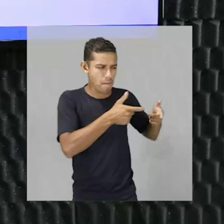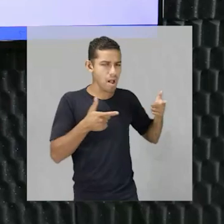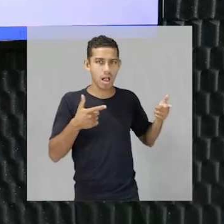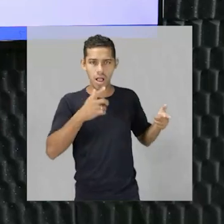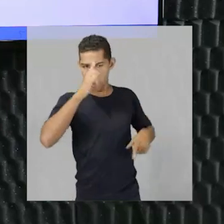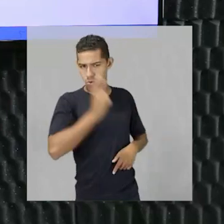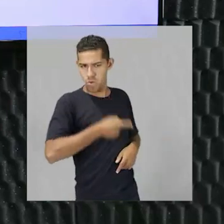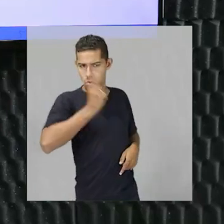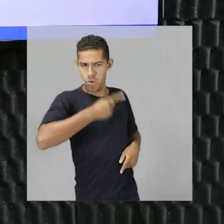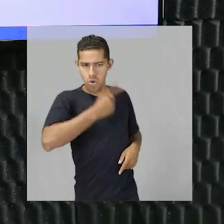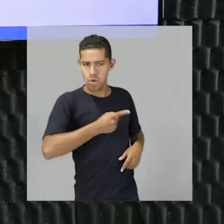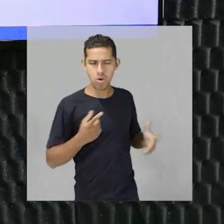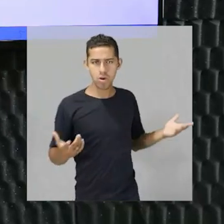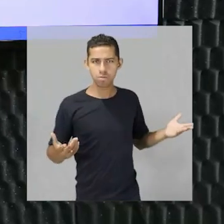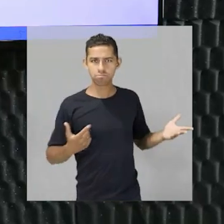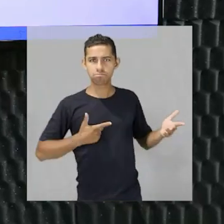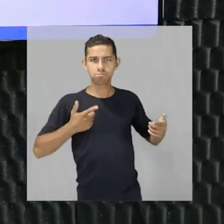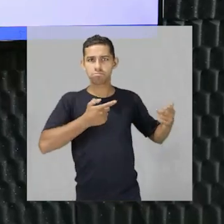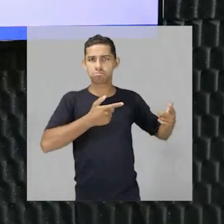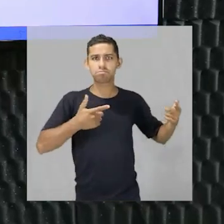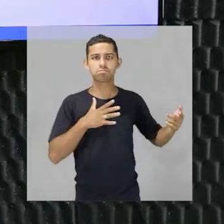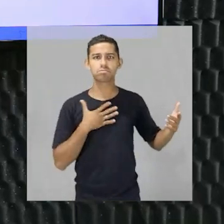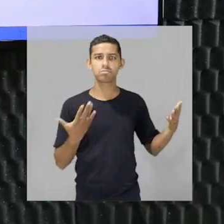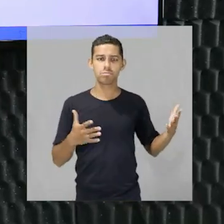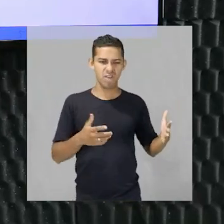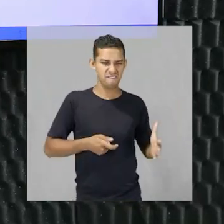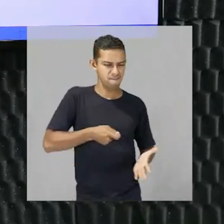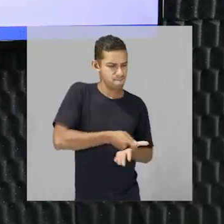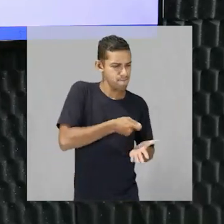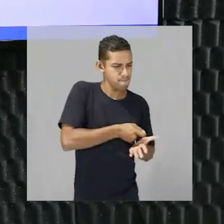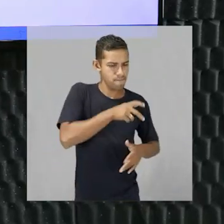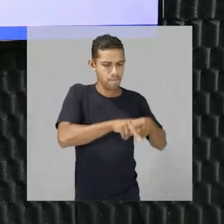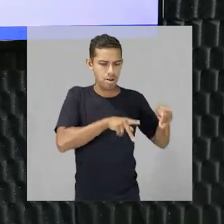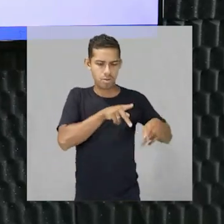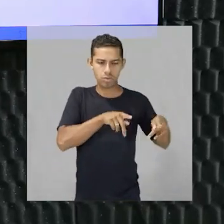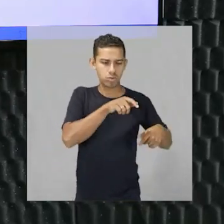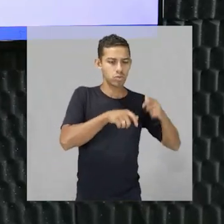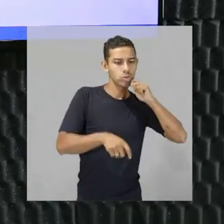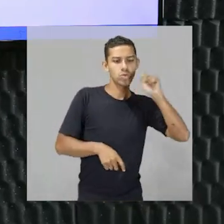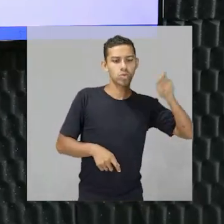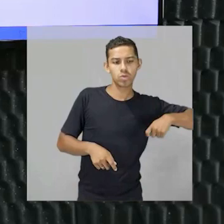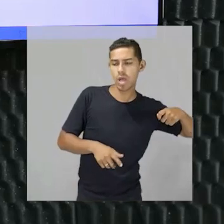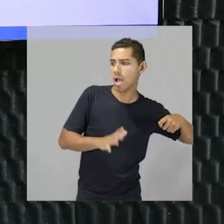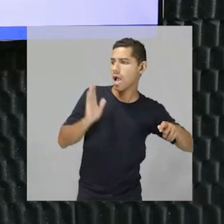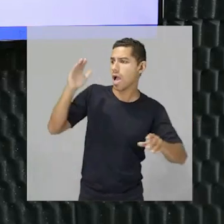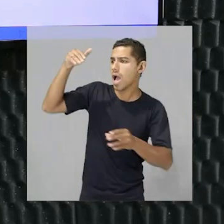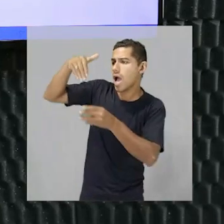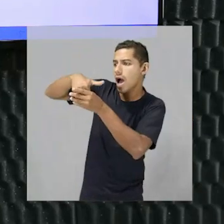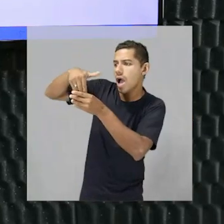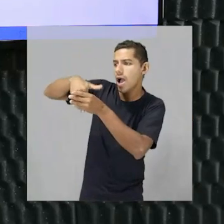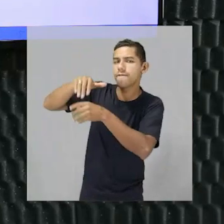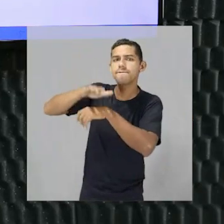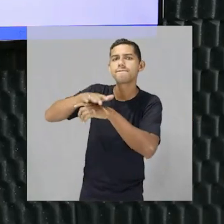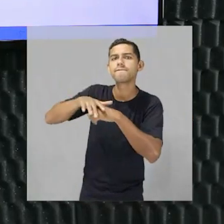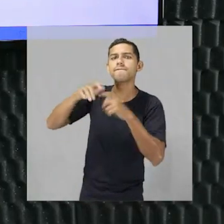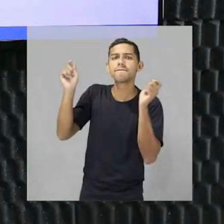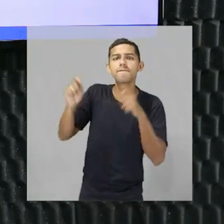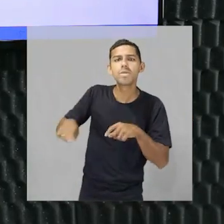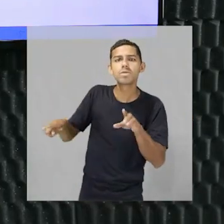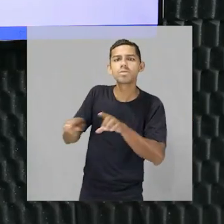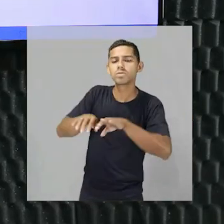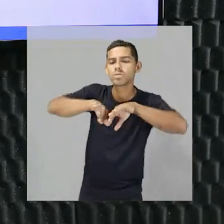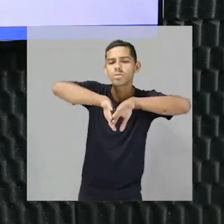de certa forma, pelo que se vê na mídia internacional, forçando a população ucraniana a votar a favor desse referendo